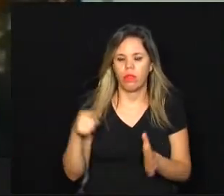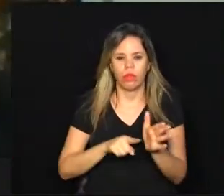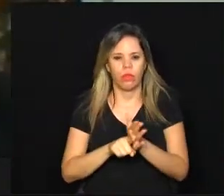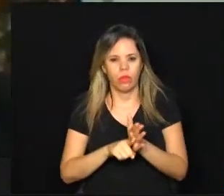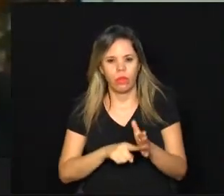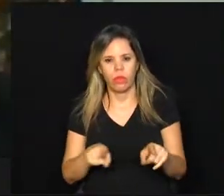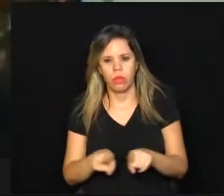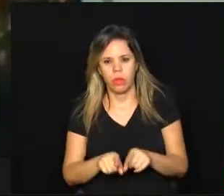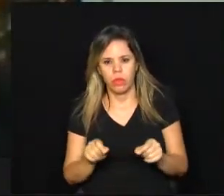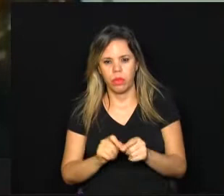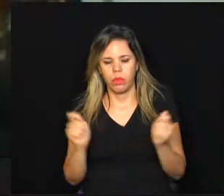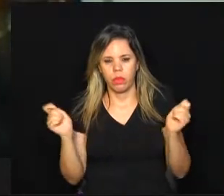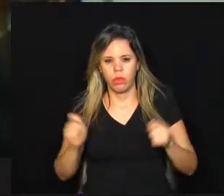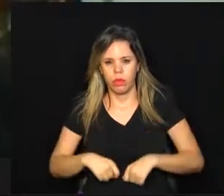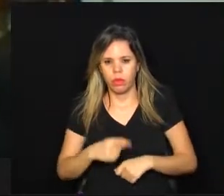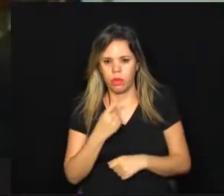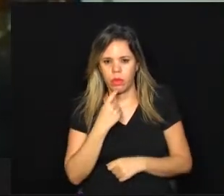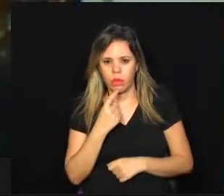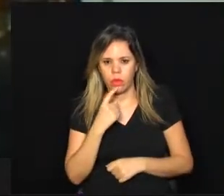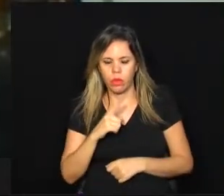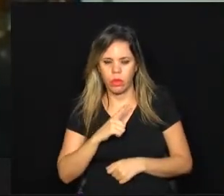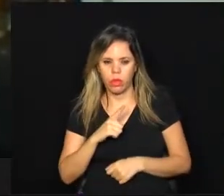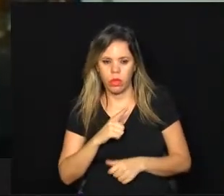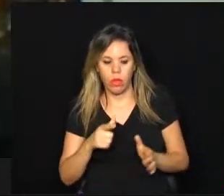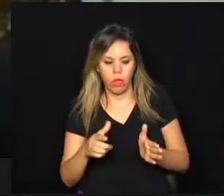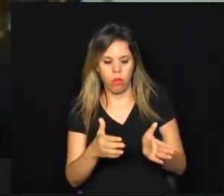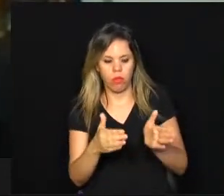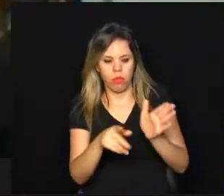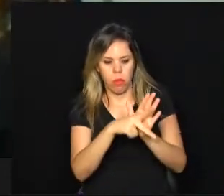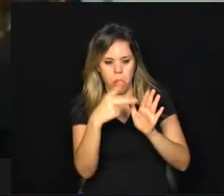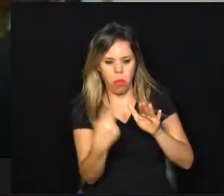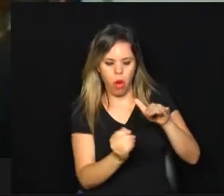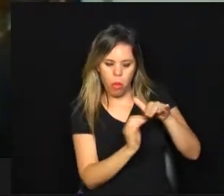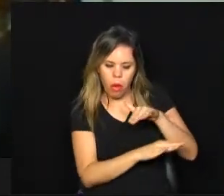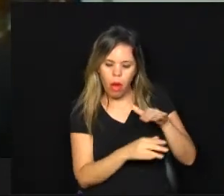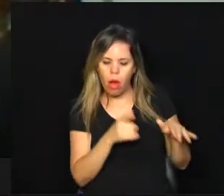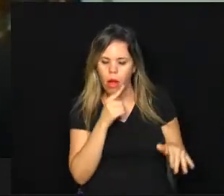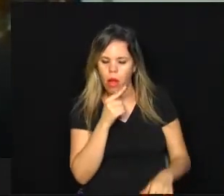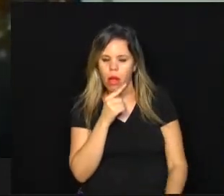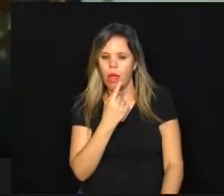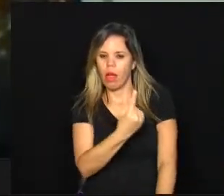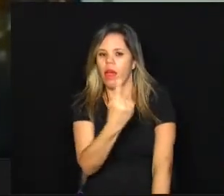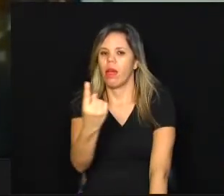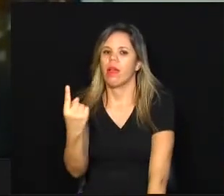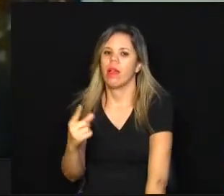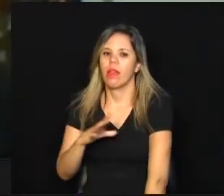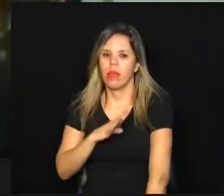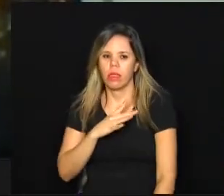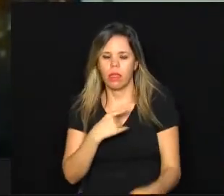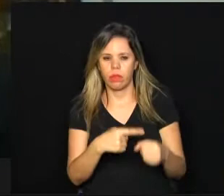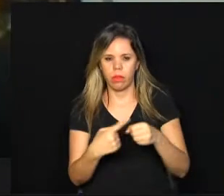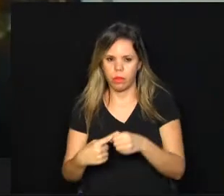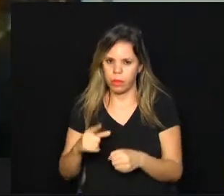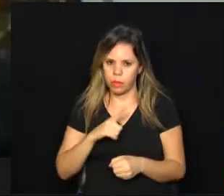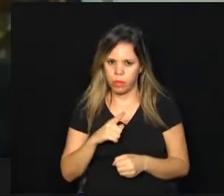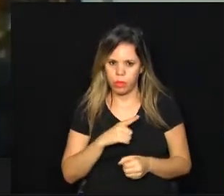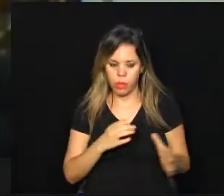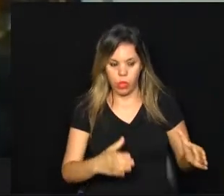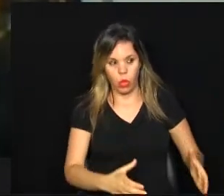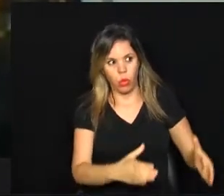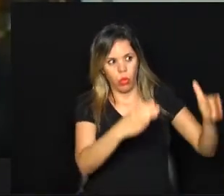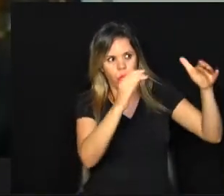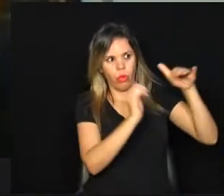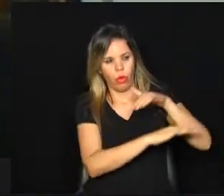também a possibilidade de Campinas ter o seu reservatório e de que cada município tivesse o seu reservatório, numa